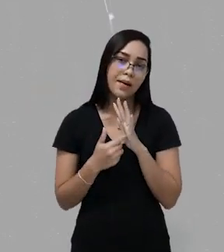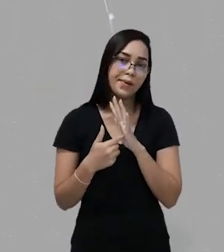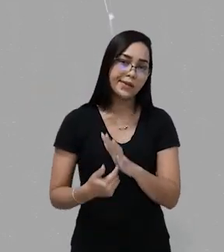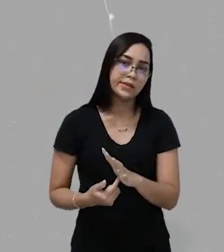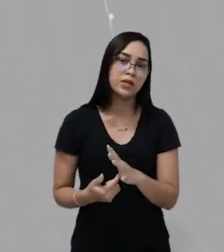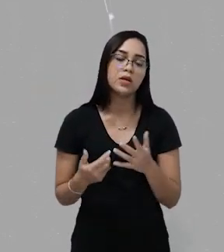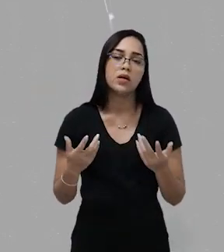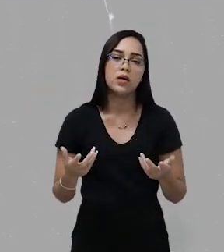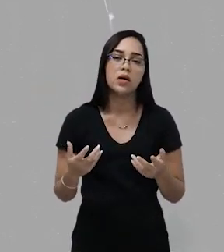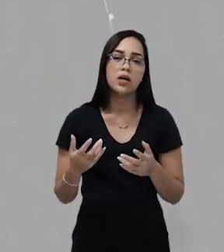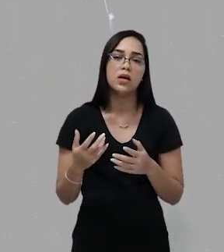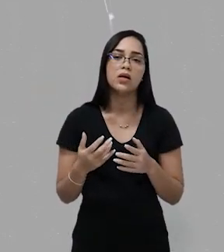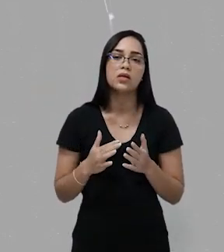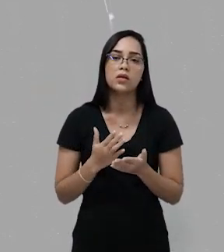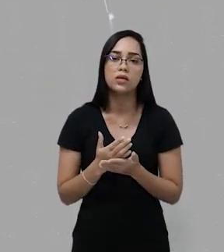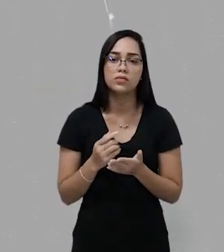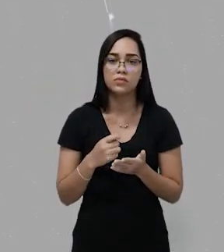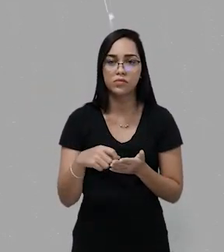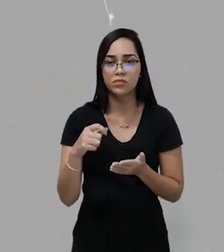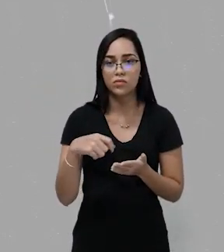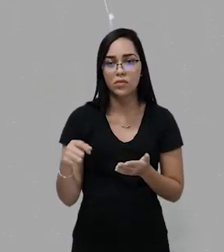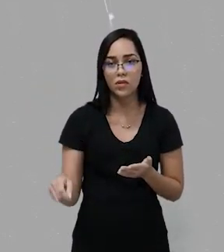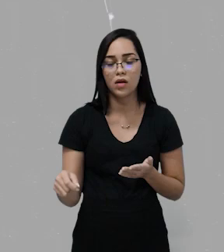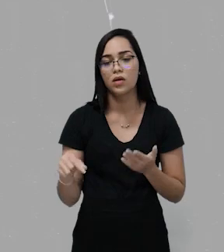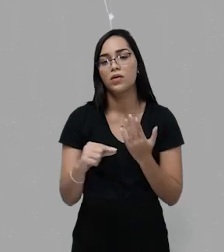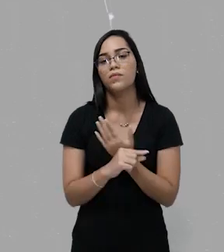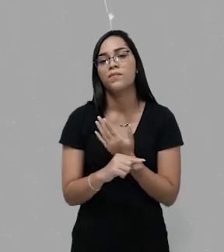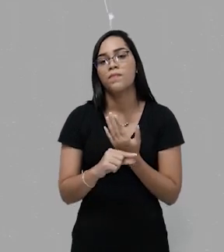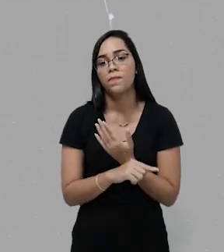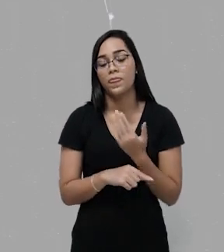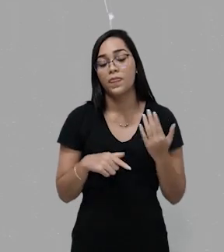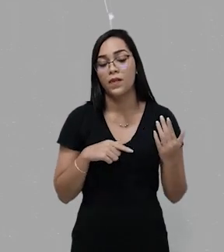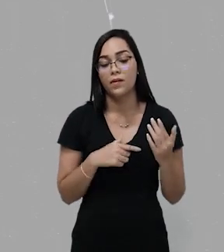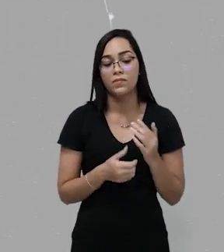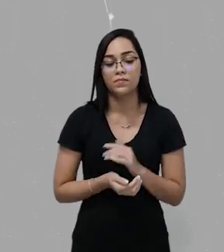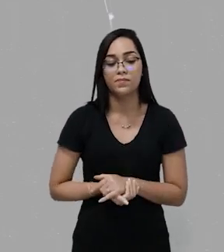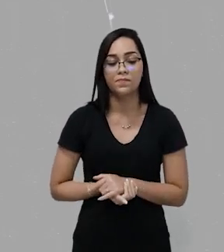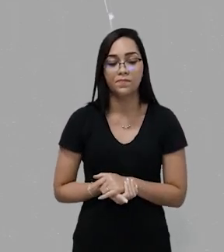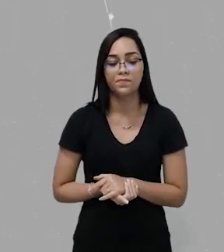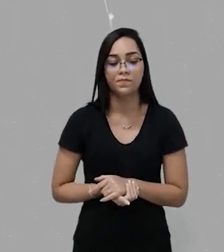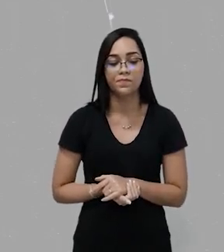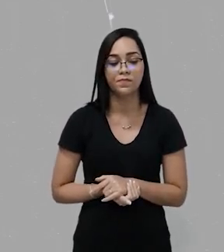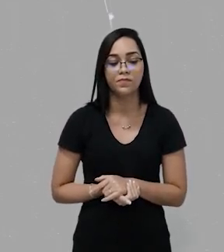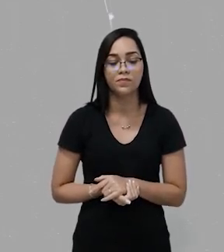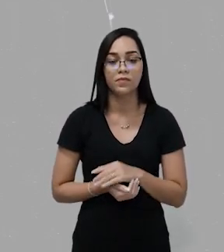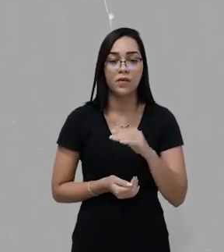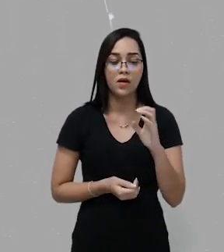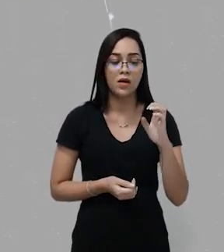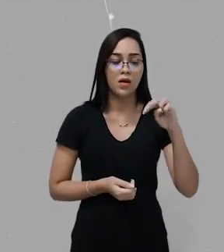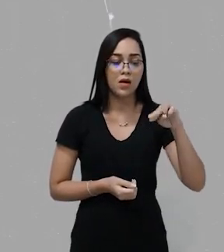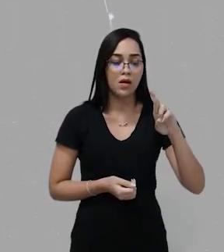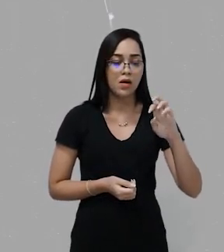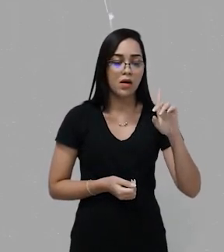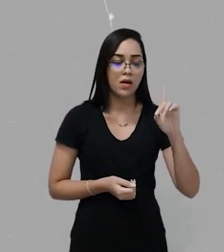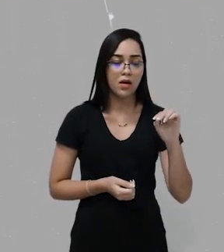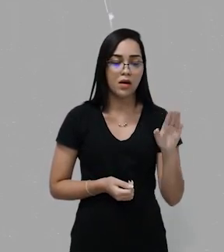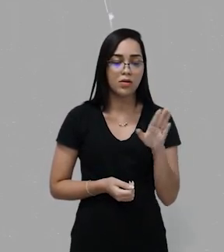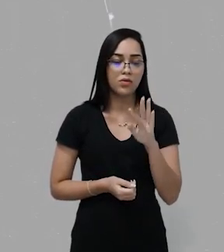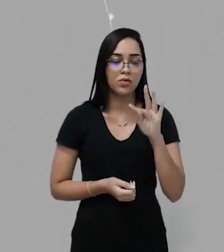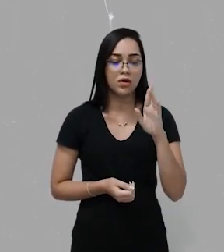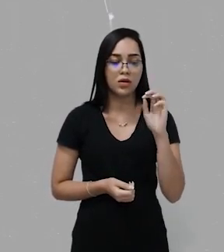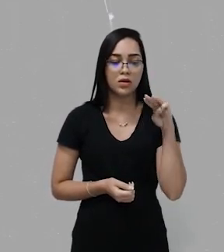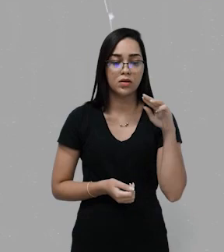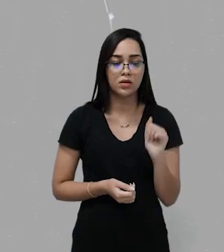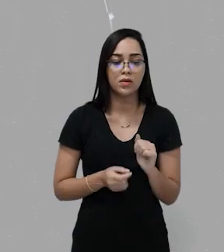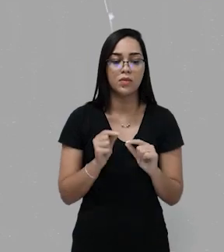aparecer na hora de escrever, né? O autor escrevendo esses romances. Enredo ou trama, já falamos muito de enredo.